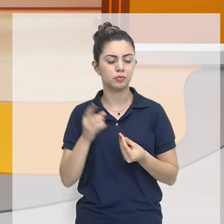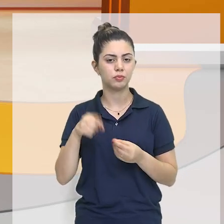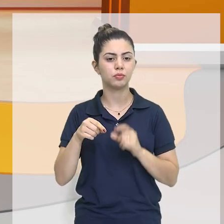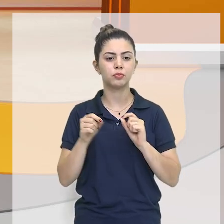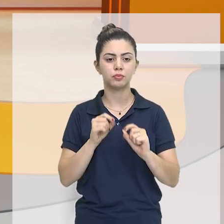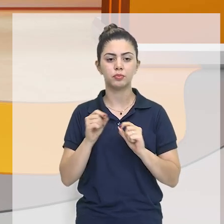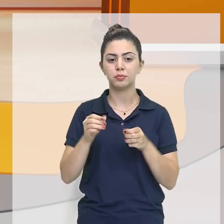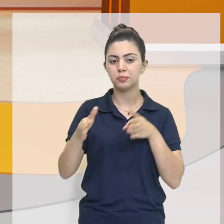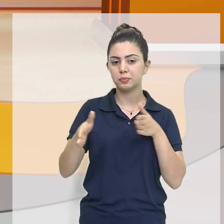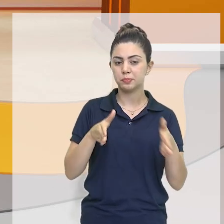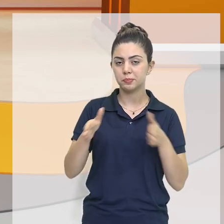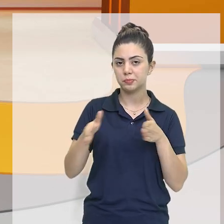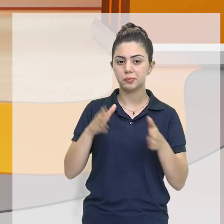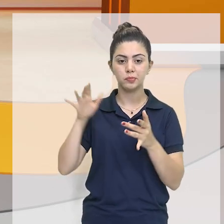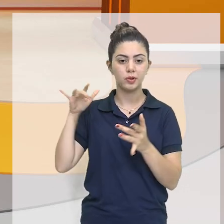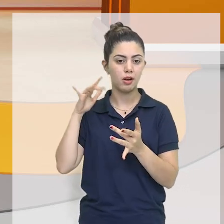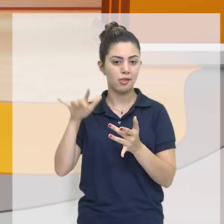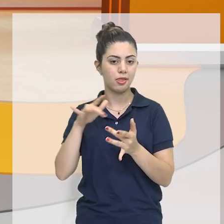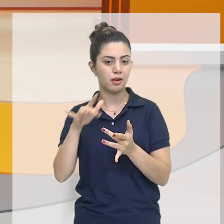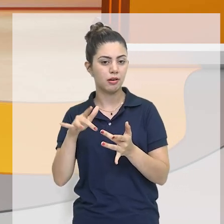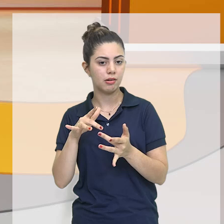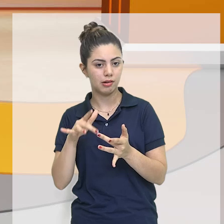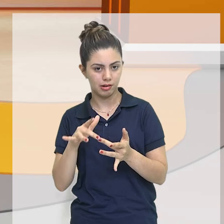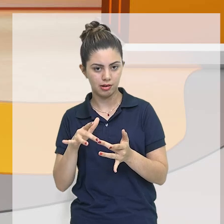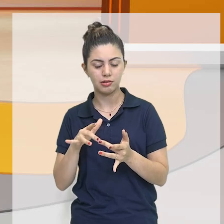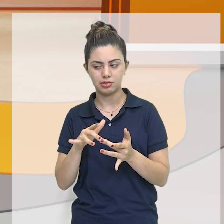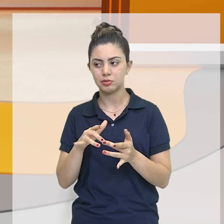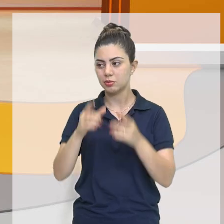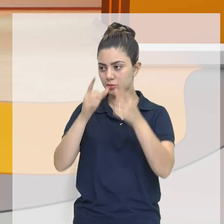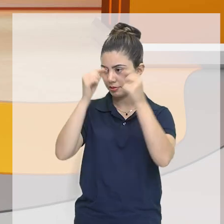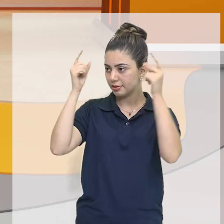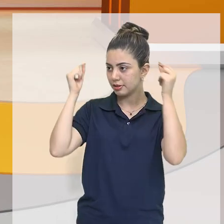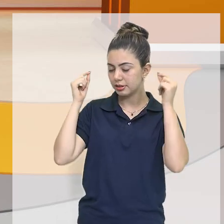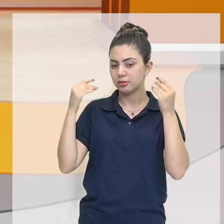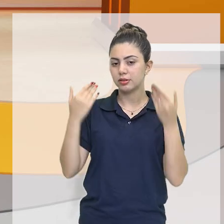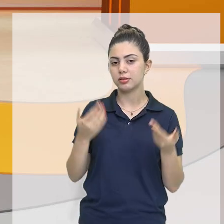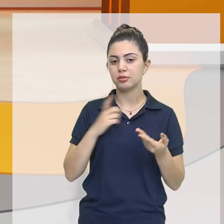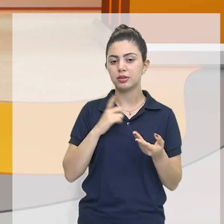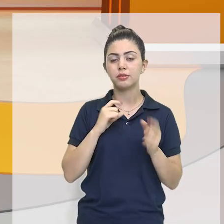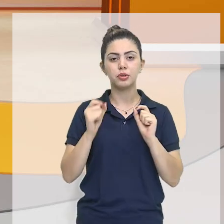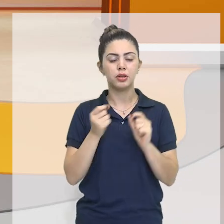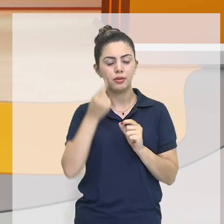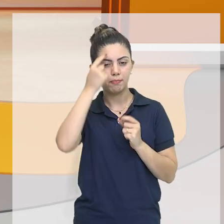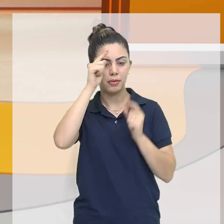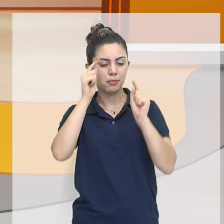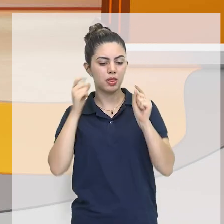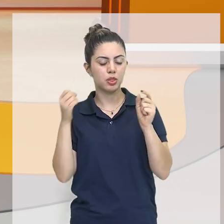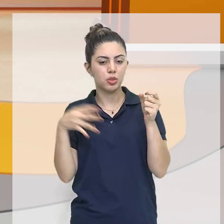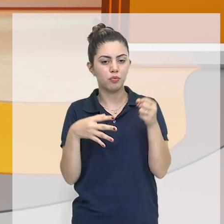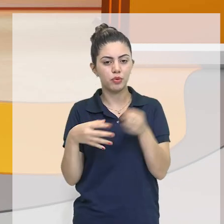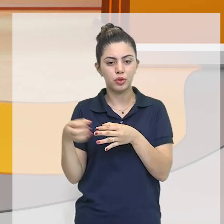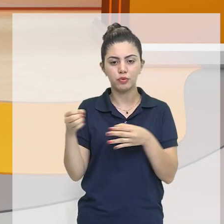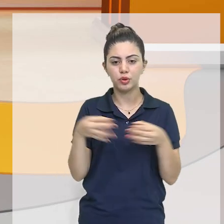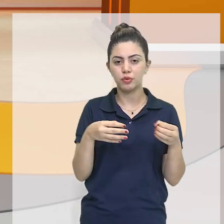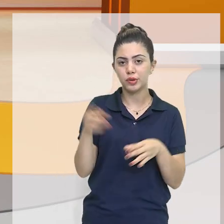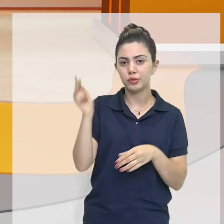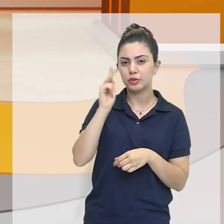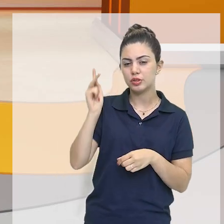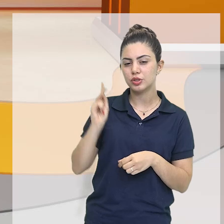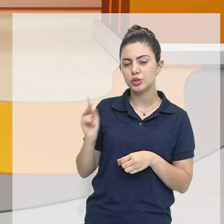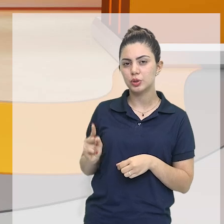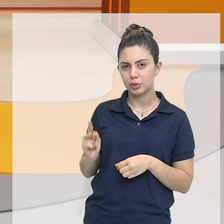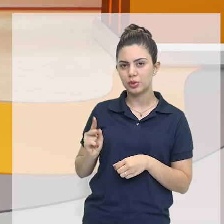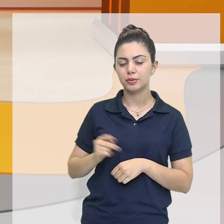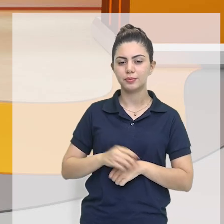Idade Clássica Grega e que trouxe muitas ideias diferentes, né, de contar essas histórias, como, por